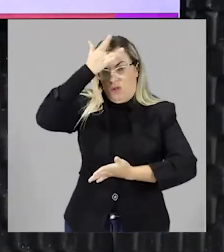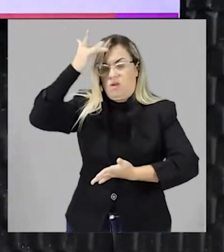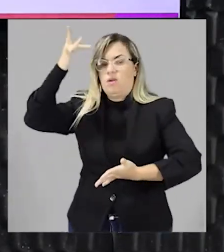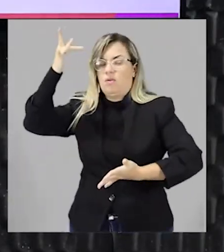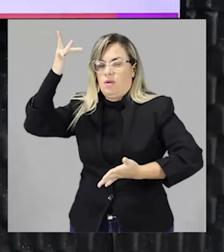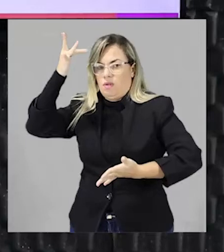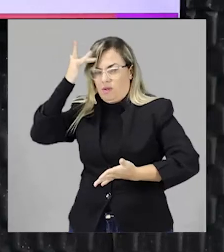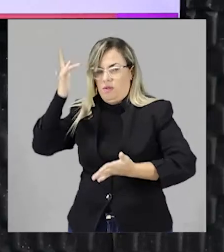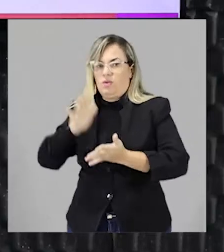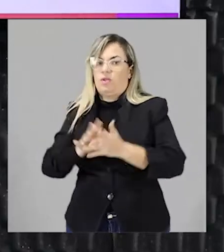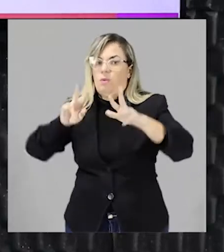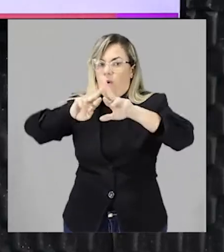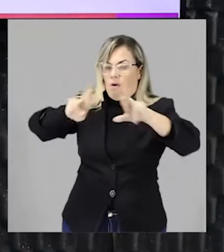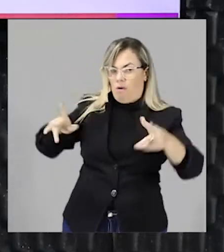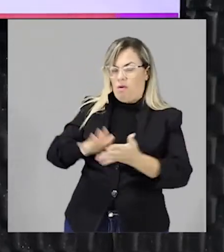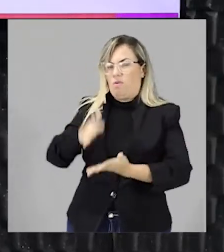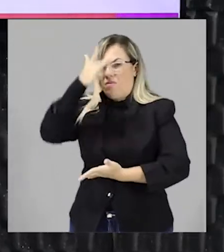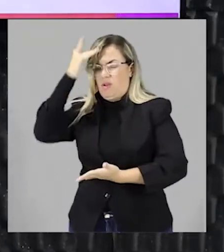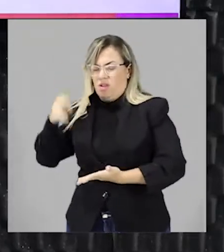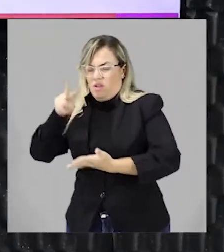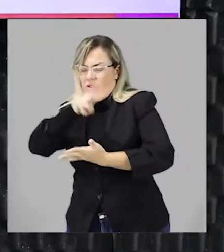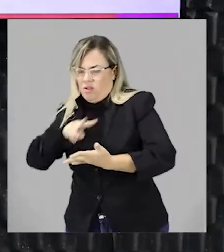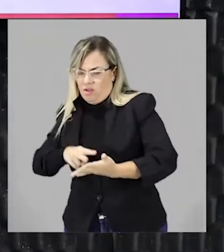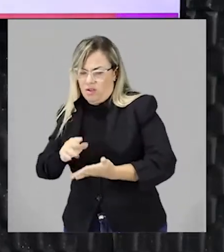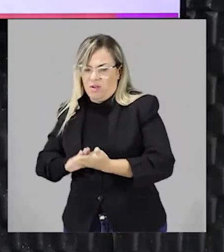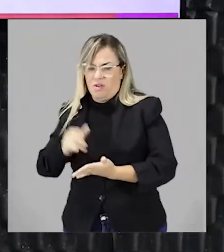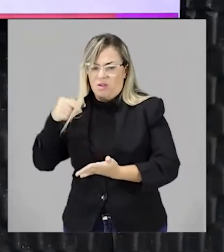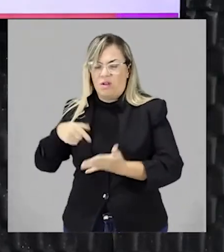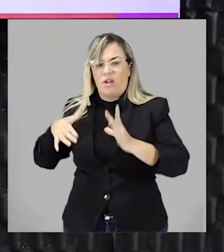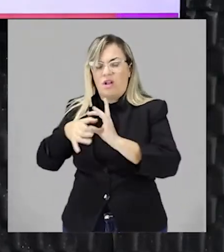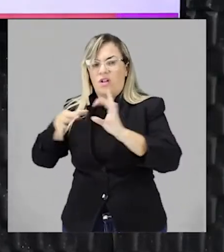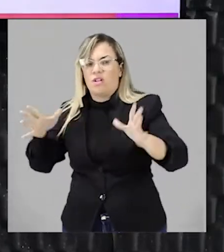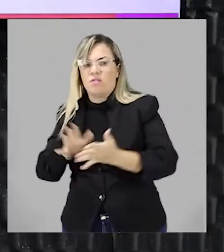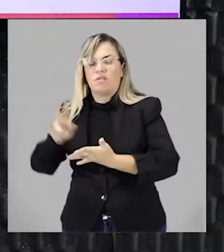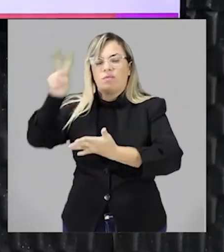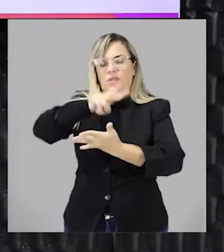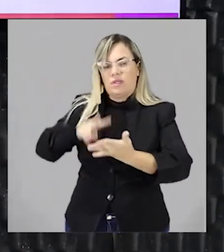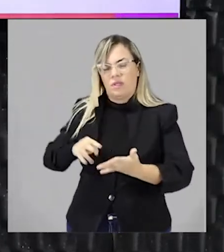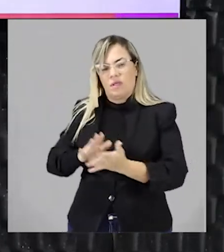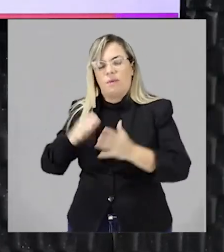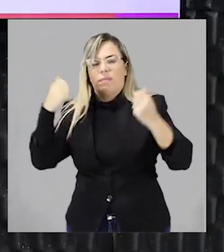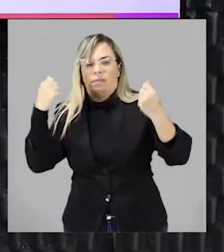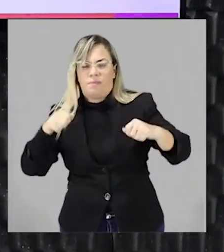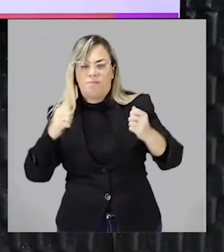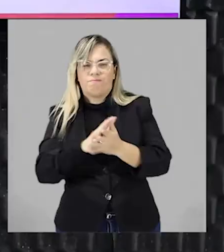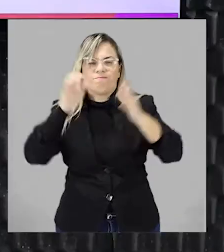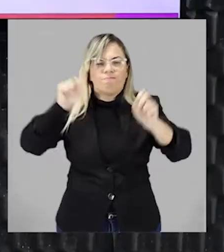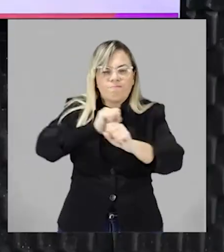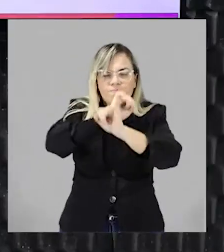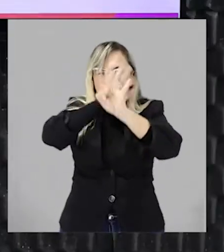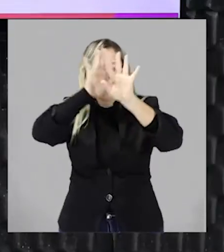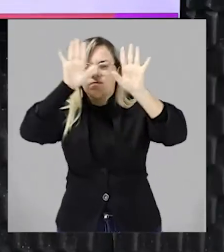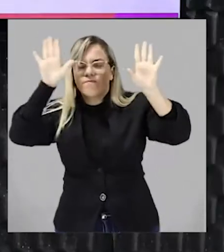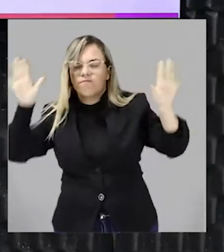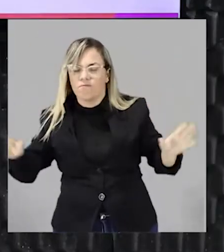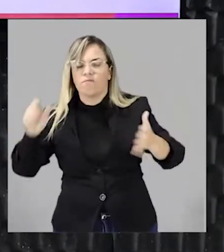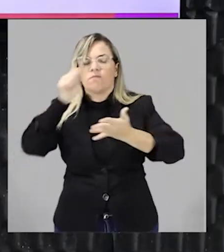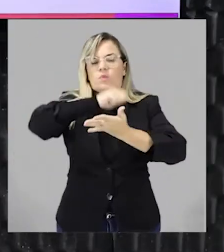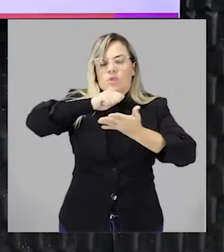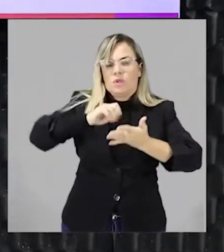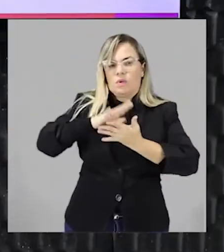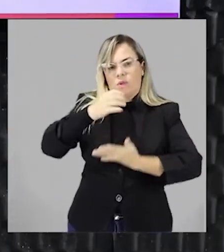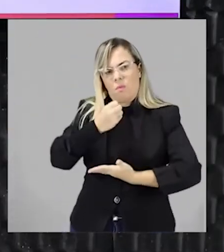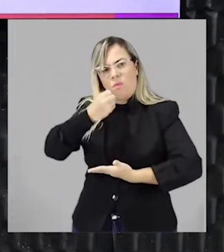e diferentes leitores terão acesso a esse texto. Então é necessário que você tenha clareza, que você tenha uma